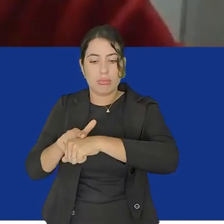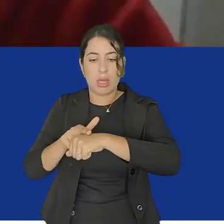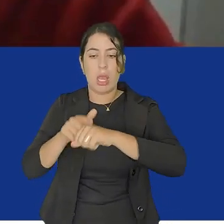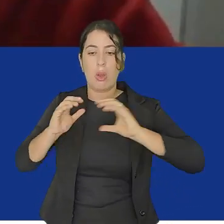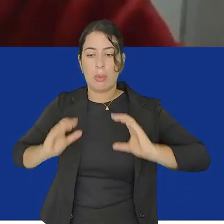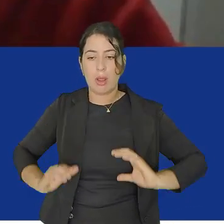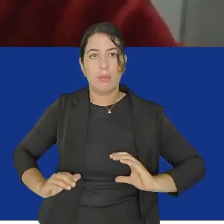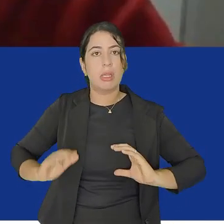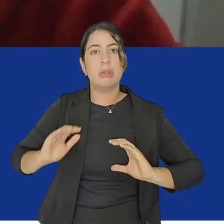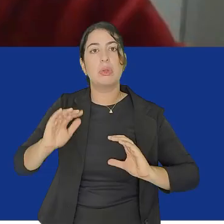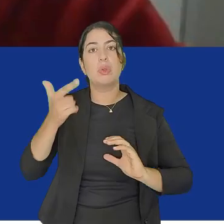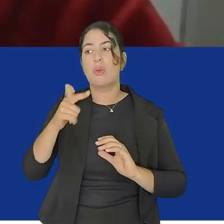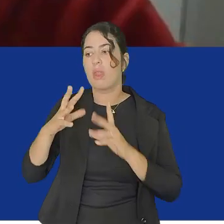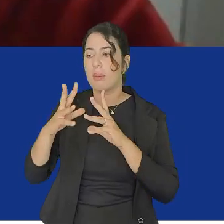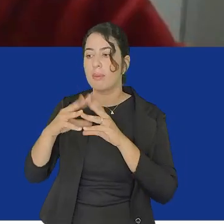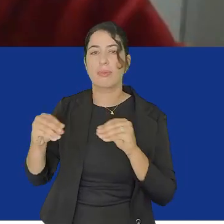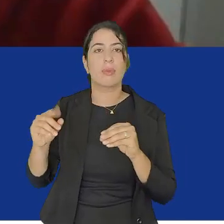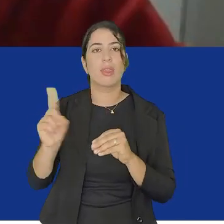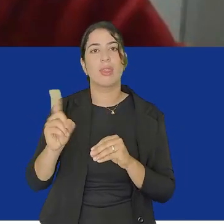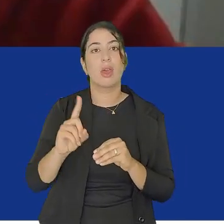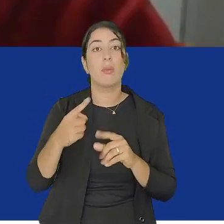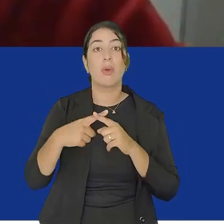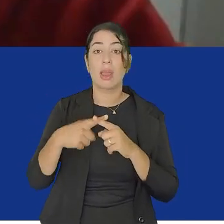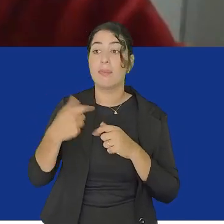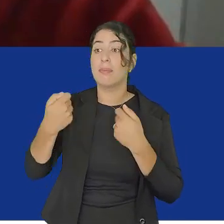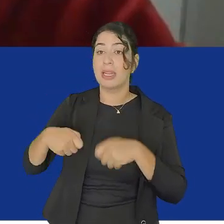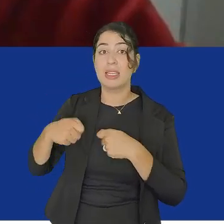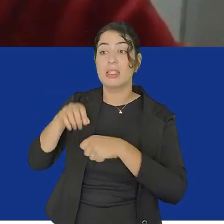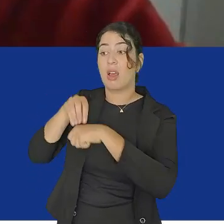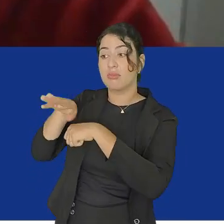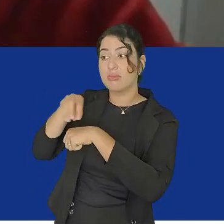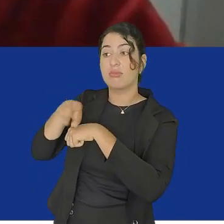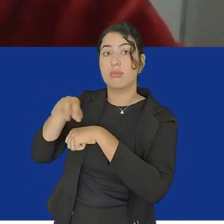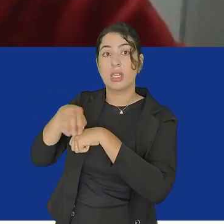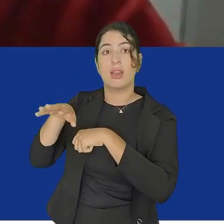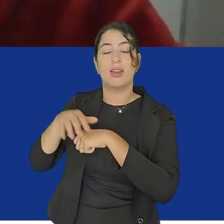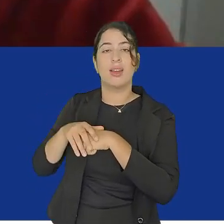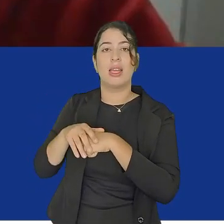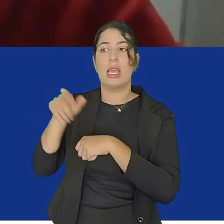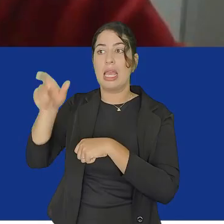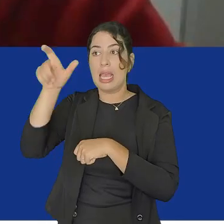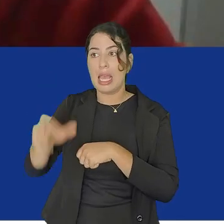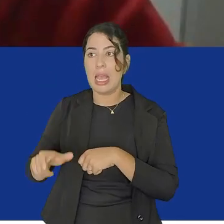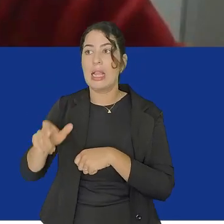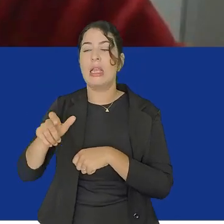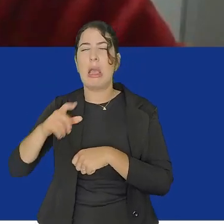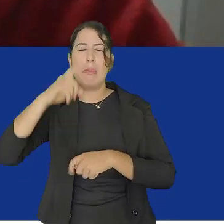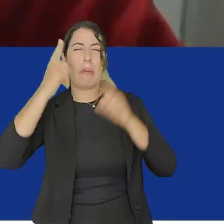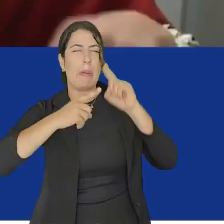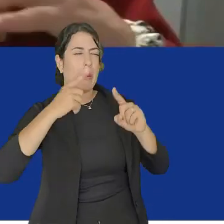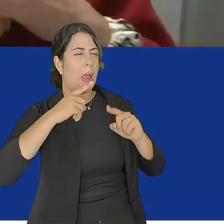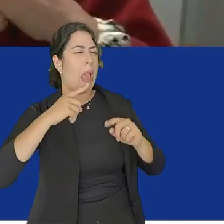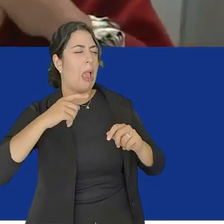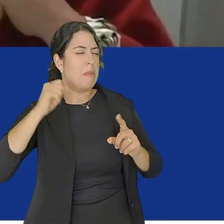desse padrão, não há uma reeducação, né? As pessoas